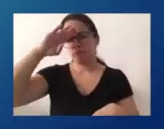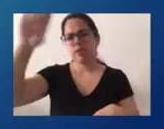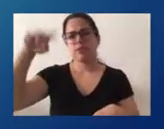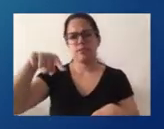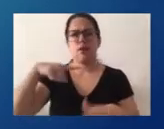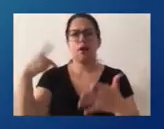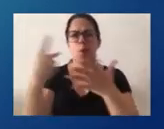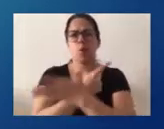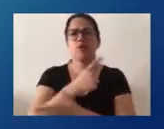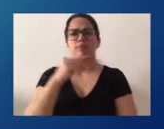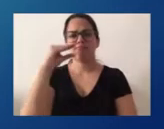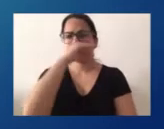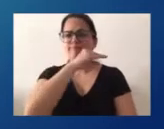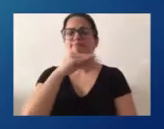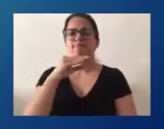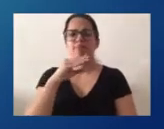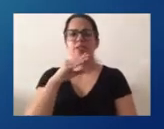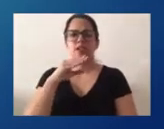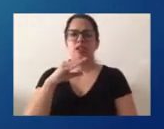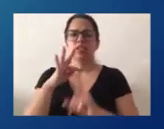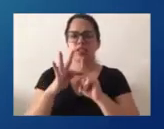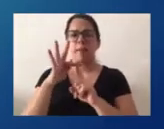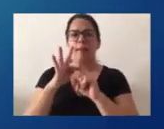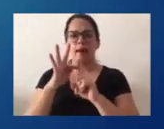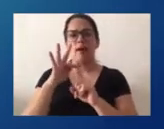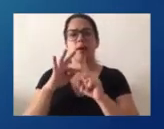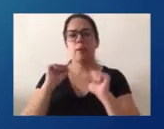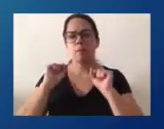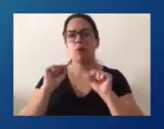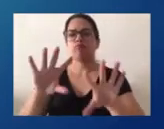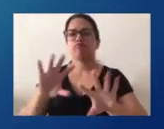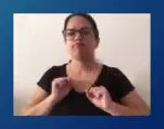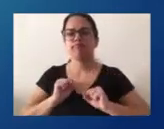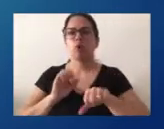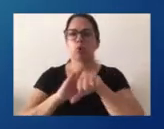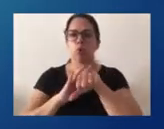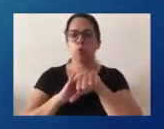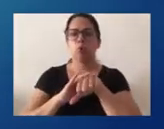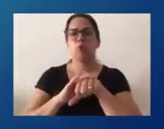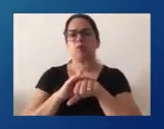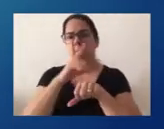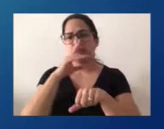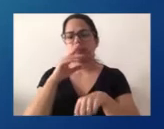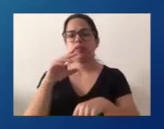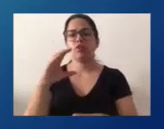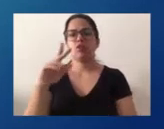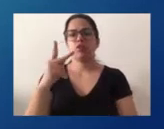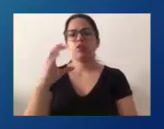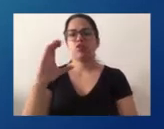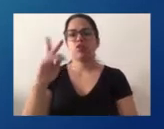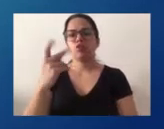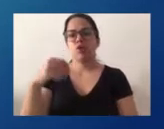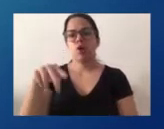de caldeira, são setores, onde esse risco está mais presente. E inúmeras doenças podem ser decorrentes